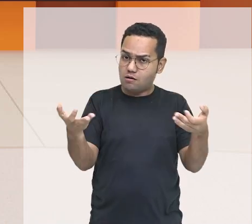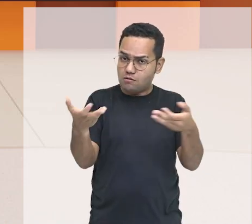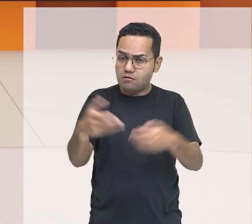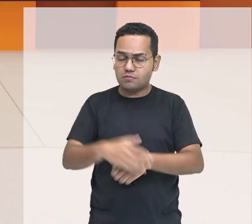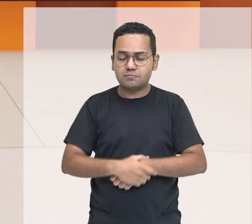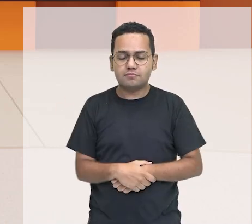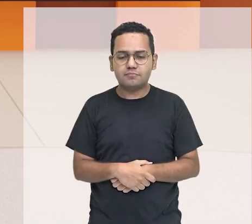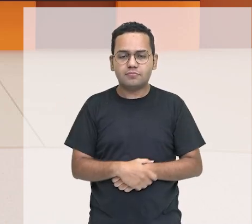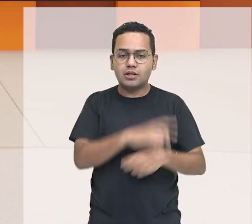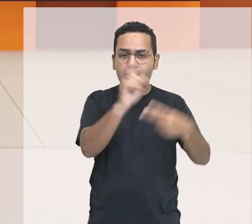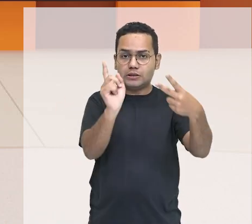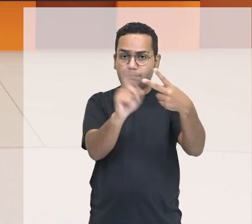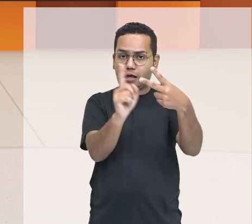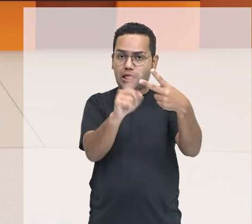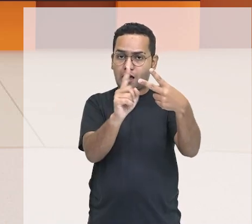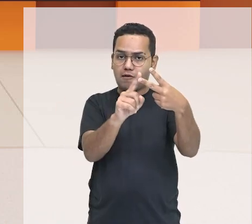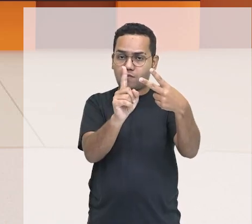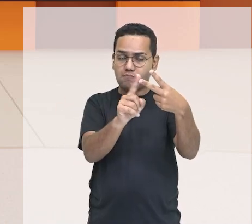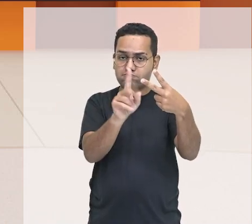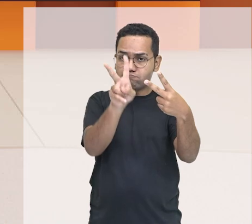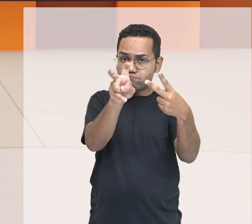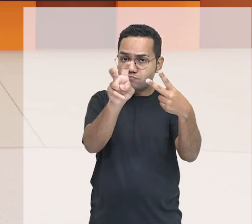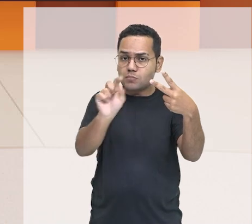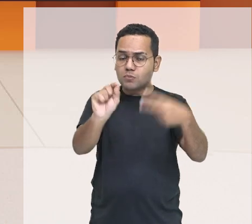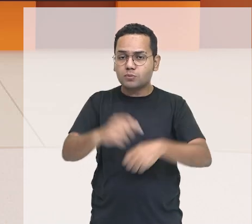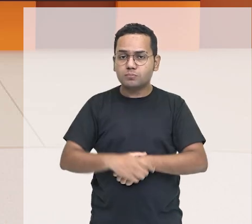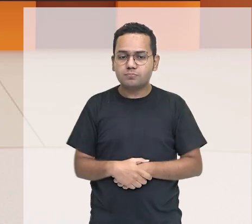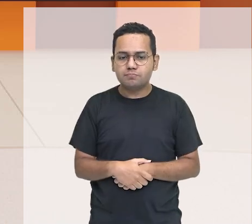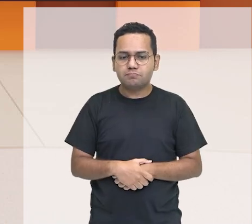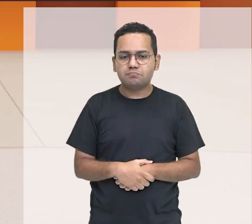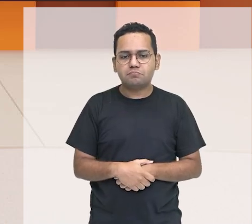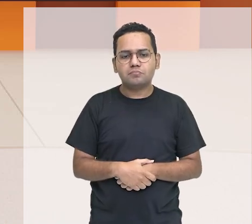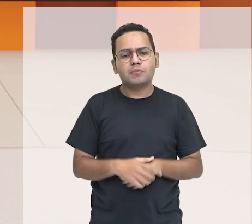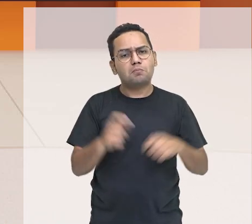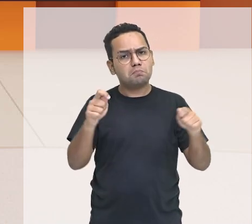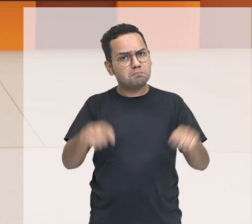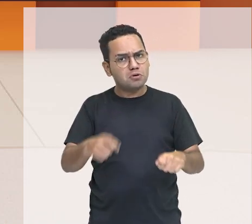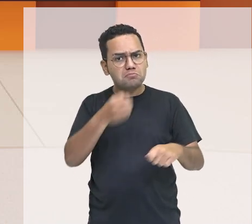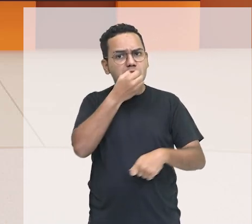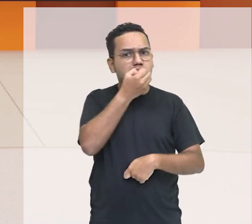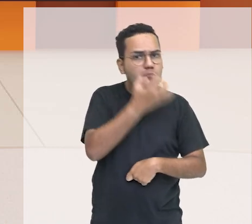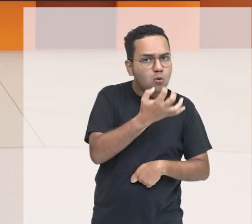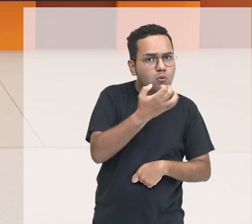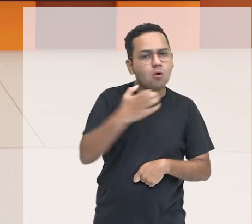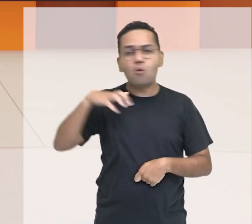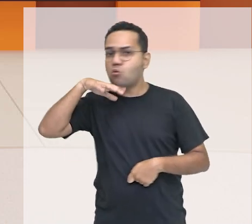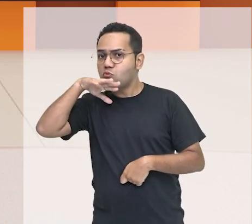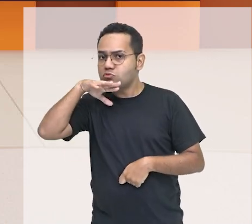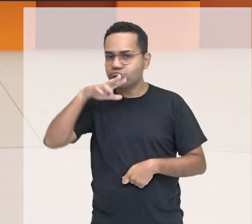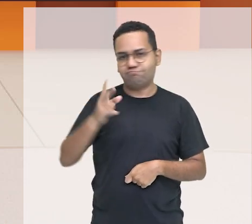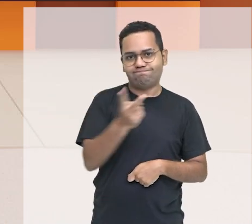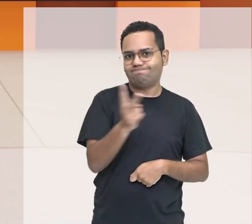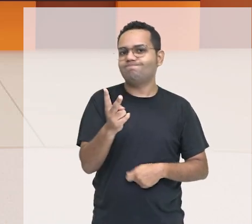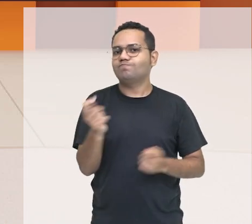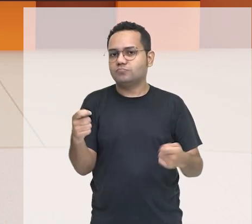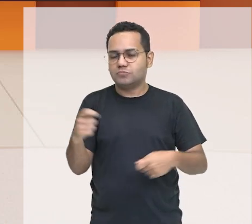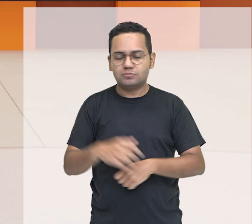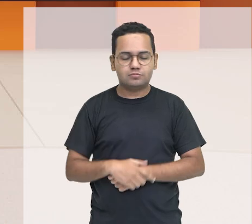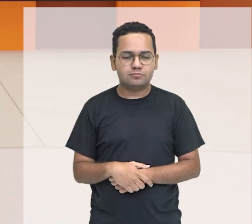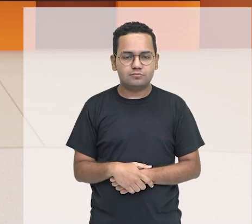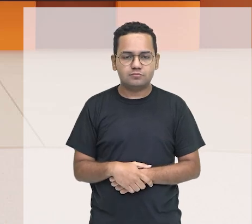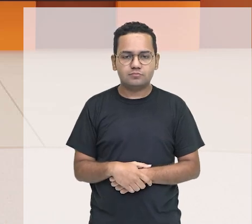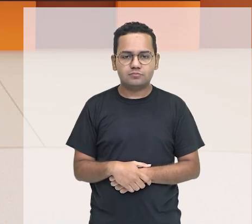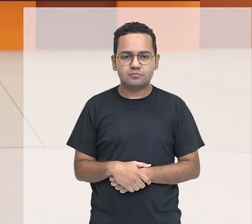dominação carismática, né, da questão da liderança, ela pode ser tanto para o bem como para o mal, né? Nós vimos ali o